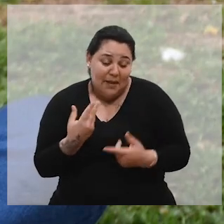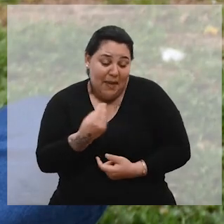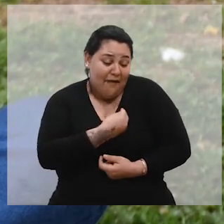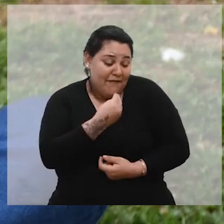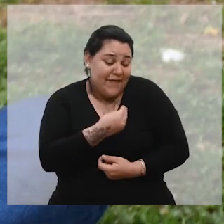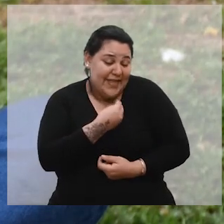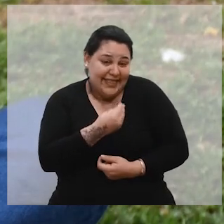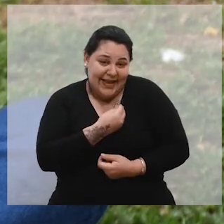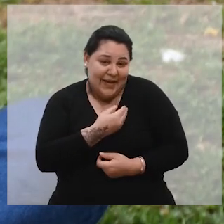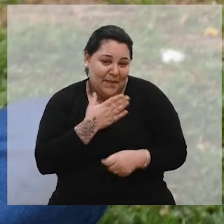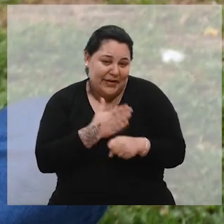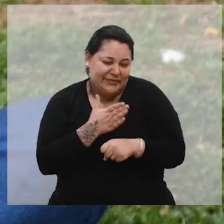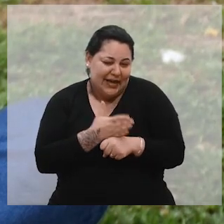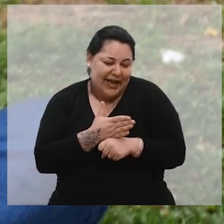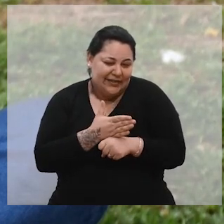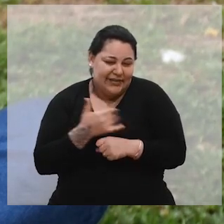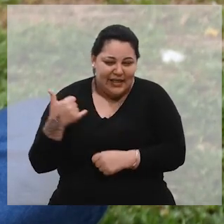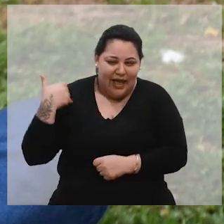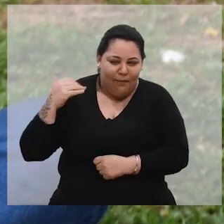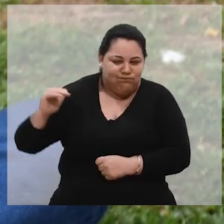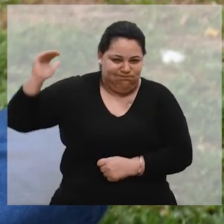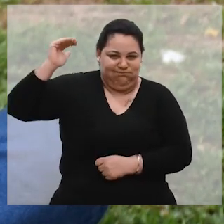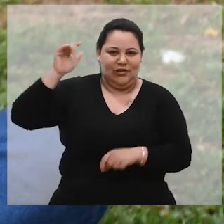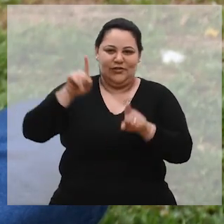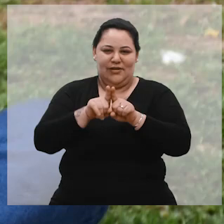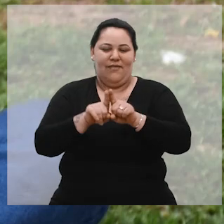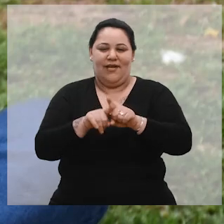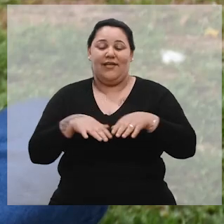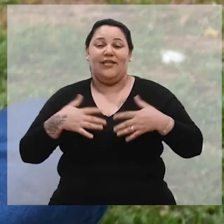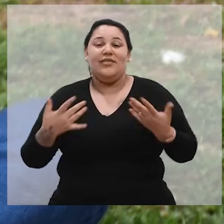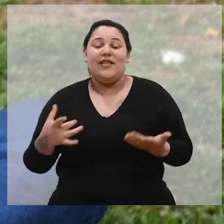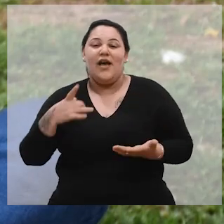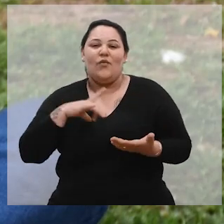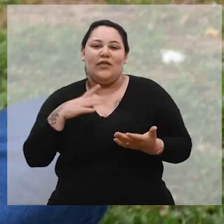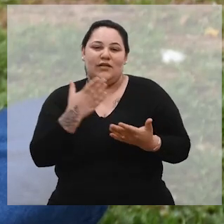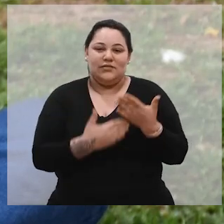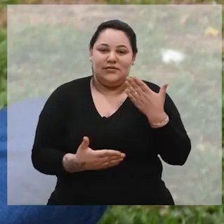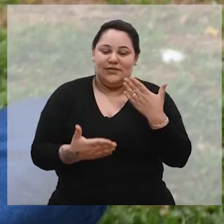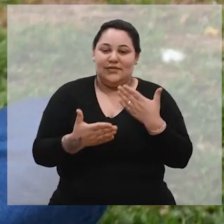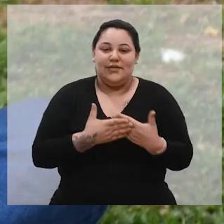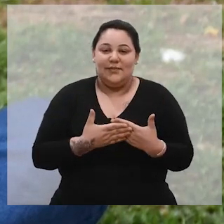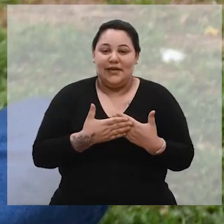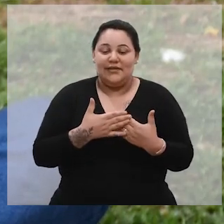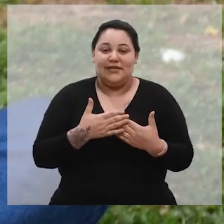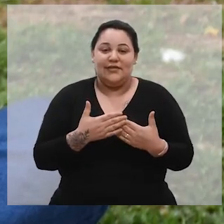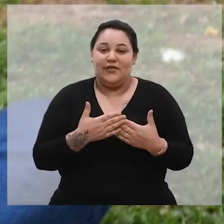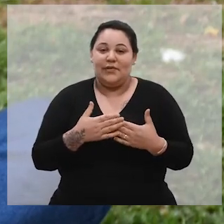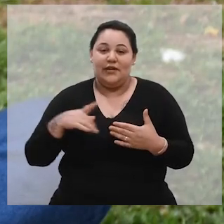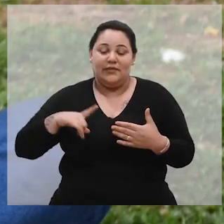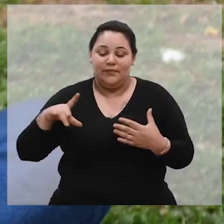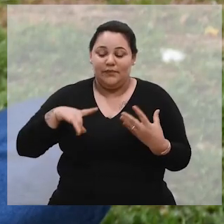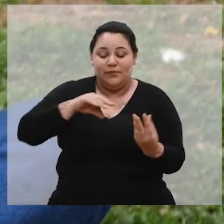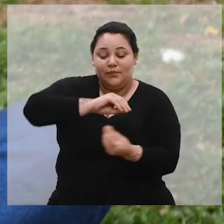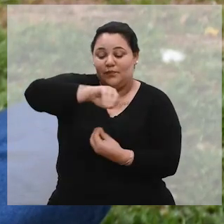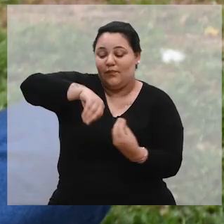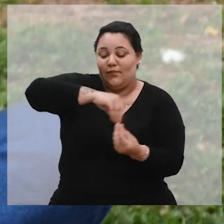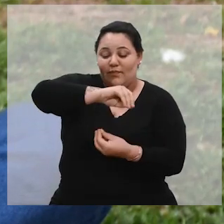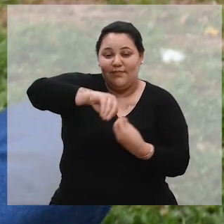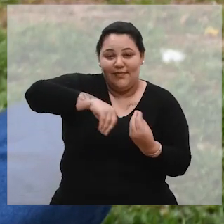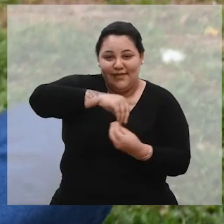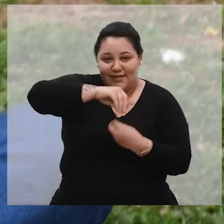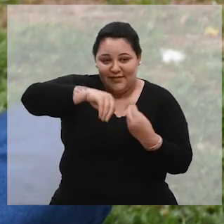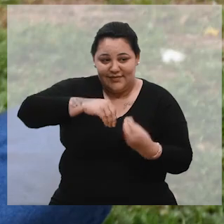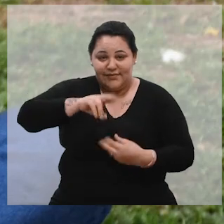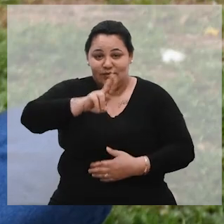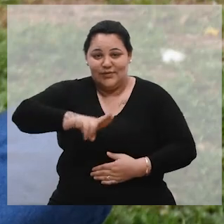minha quase idade adulta. Então, ele tem toda uma costura, como tu costuma